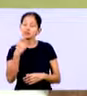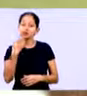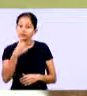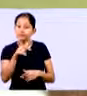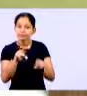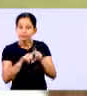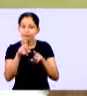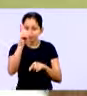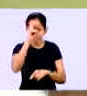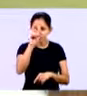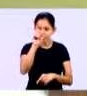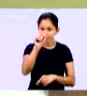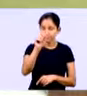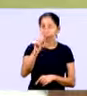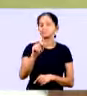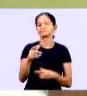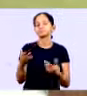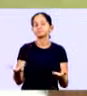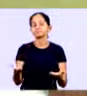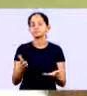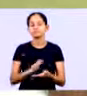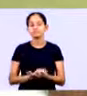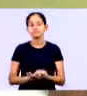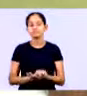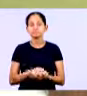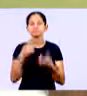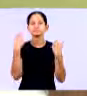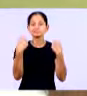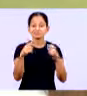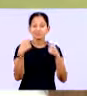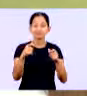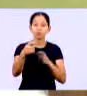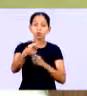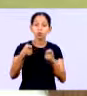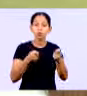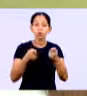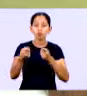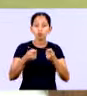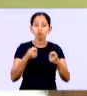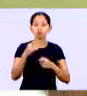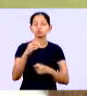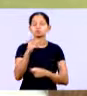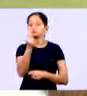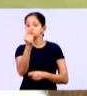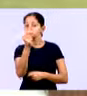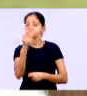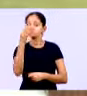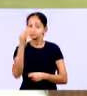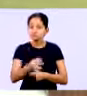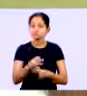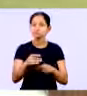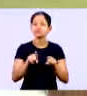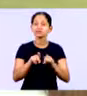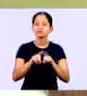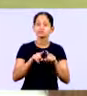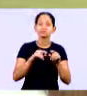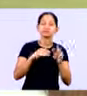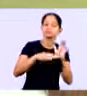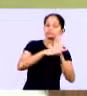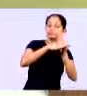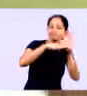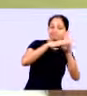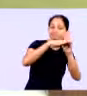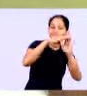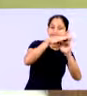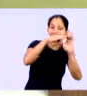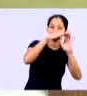ressaltar também que, nesse caso, tem que ter um controle de custo também para que essa margem de lucro realmente exista, não é verdade? É verdade.